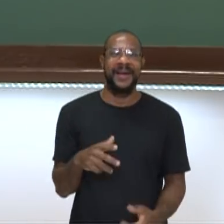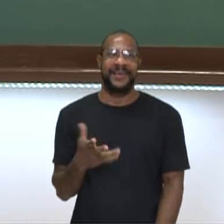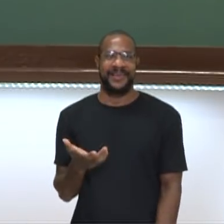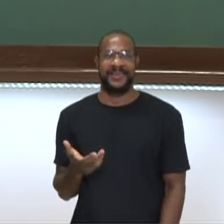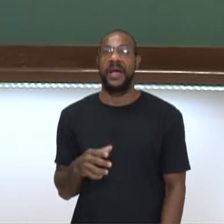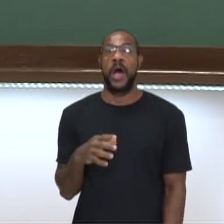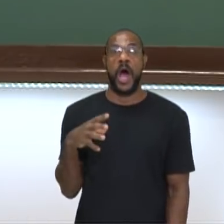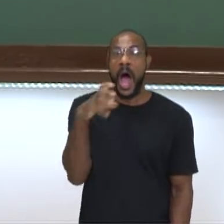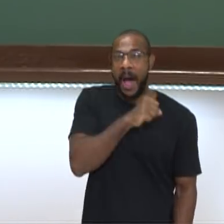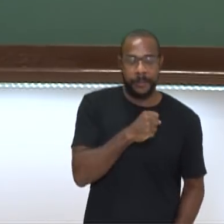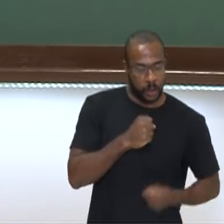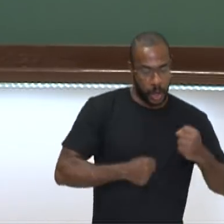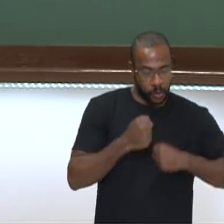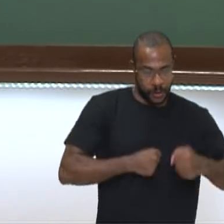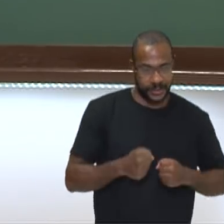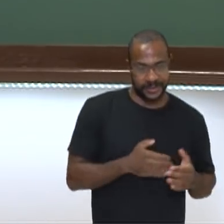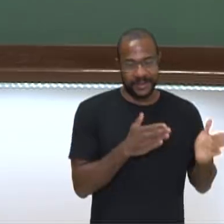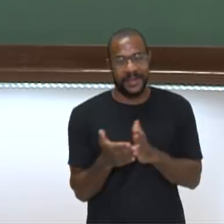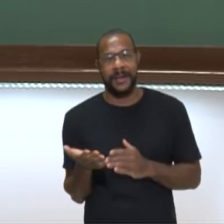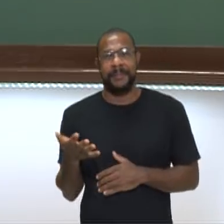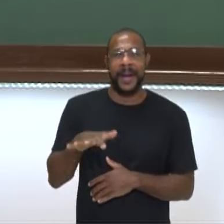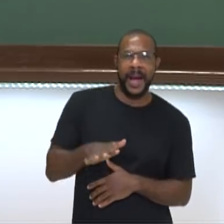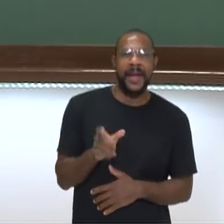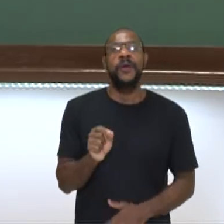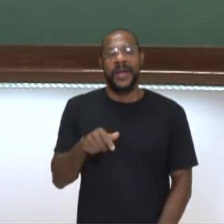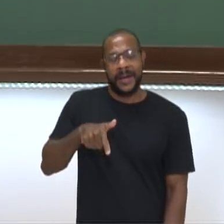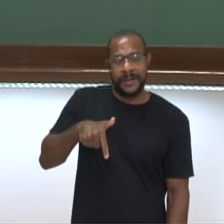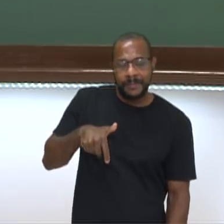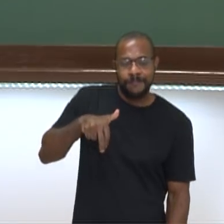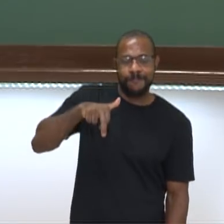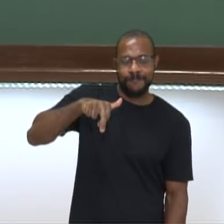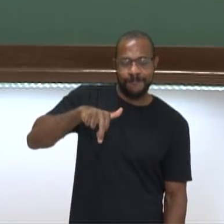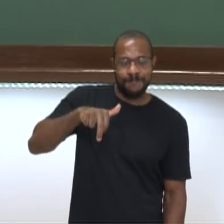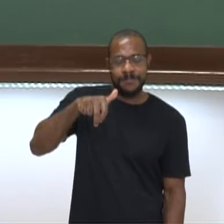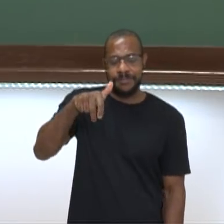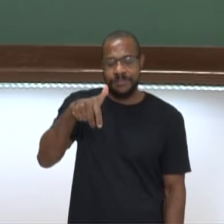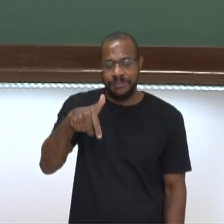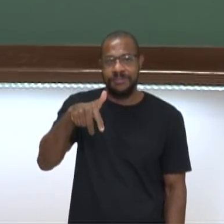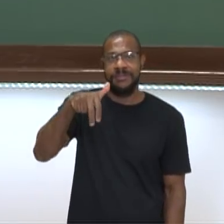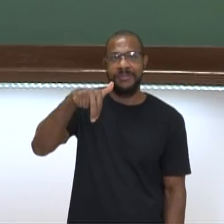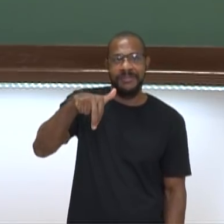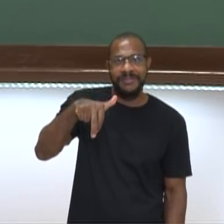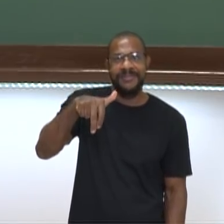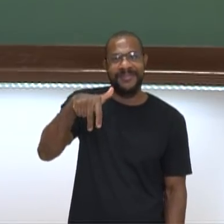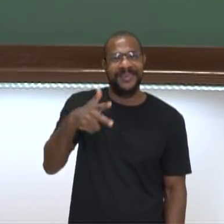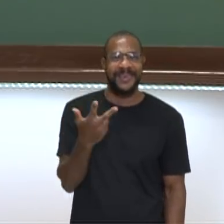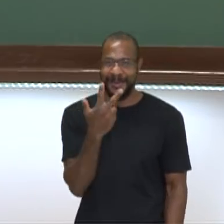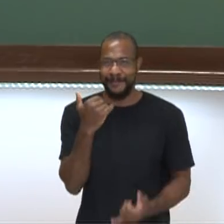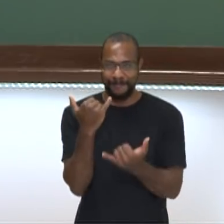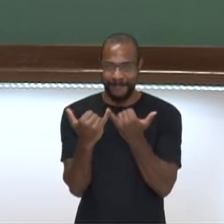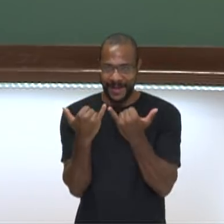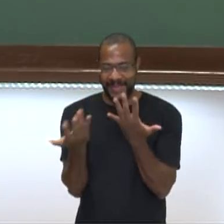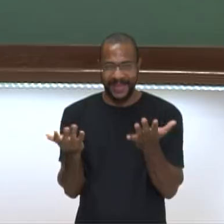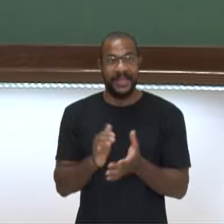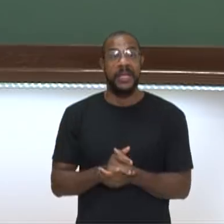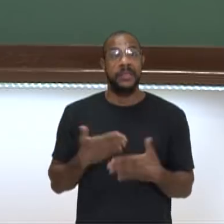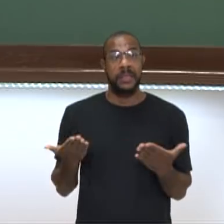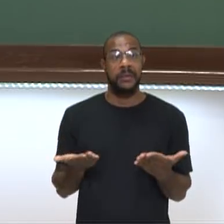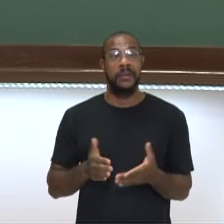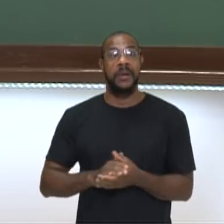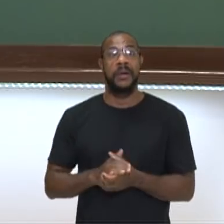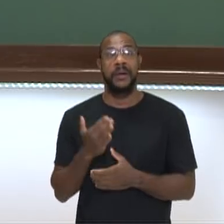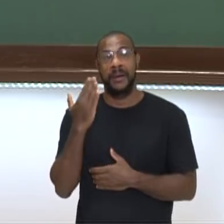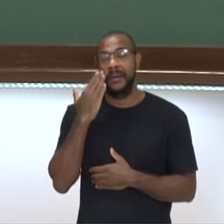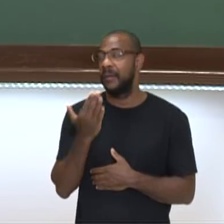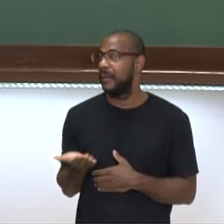é a corrida, o moderado é uma caminhada. Então ele tem uma cadência maior. Normalmente